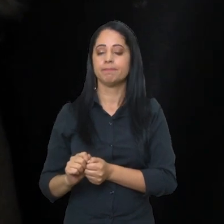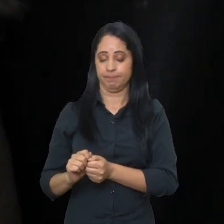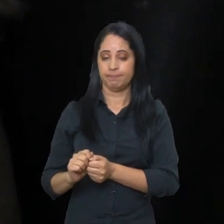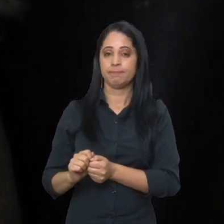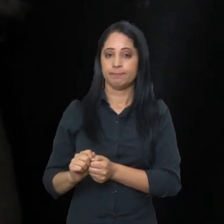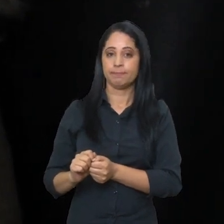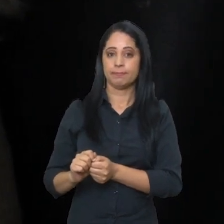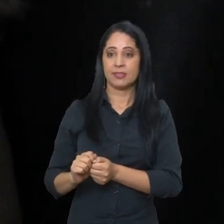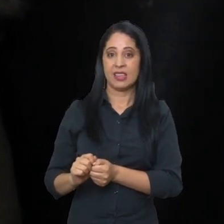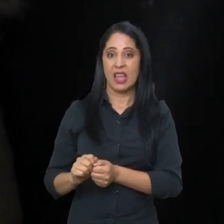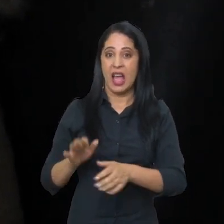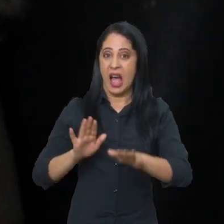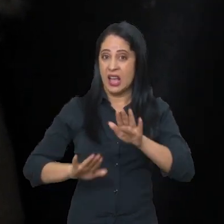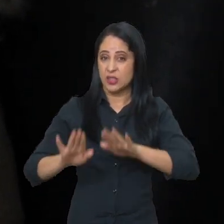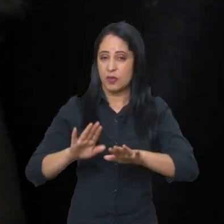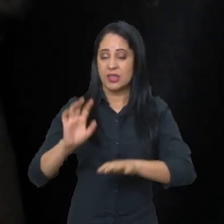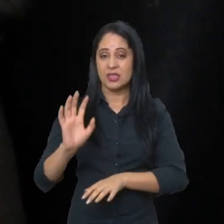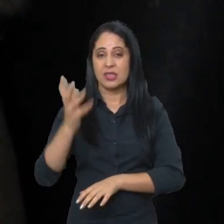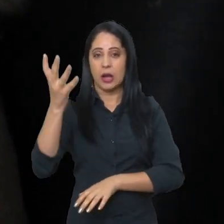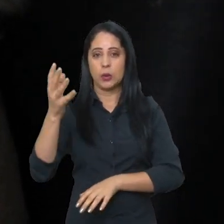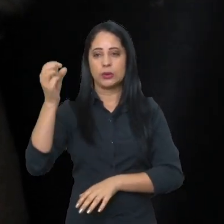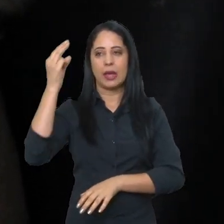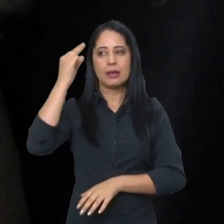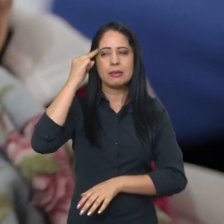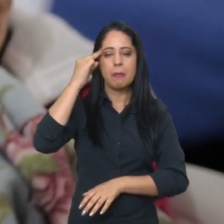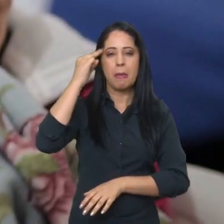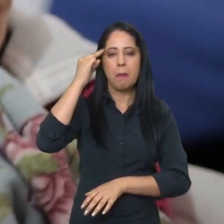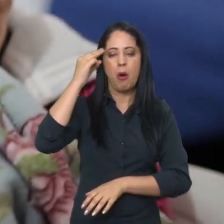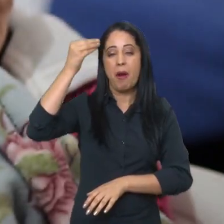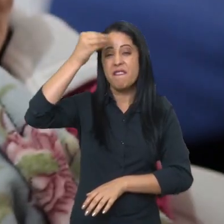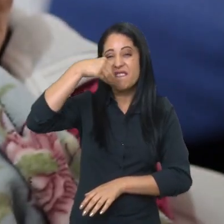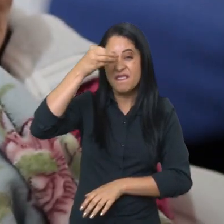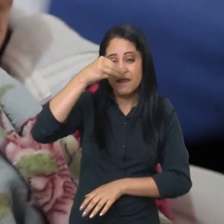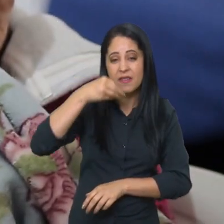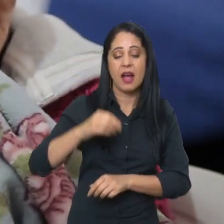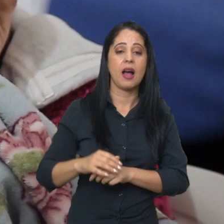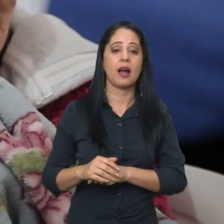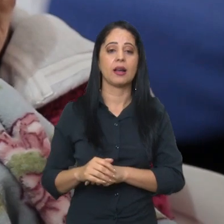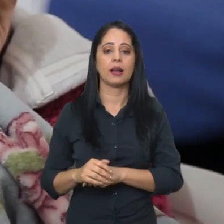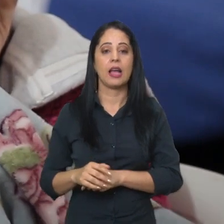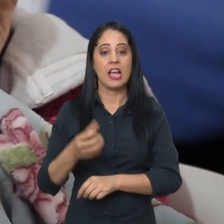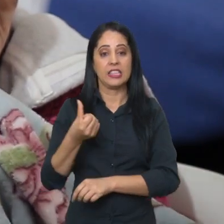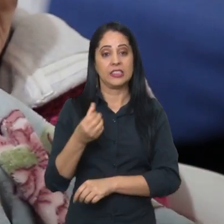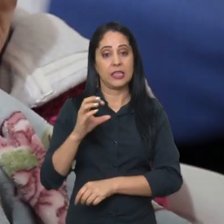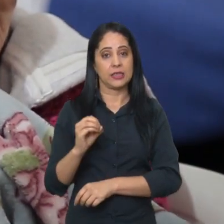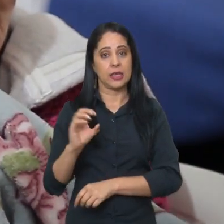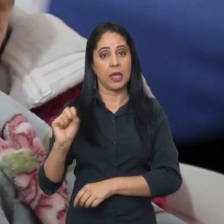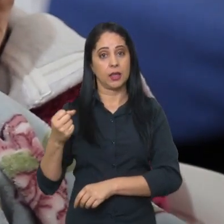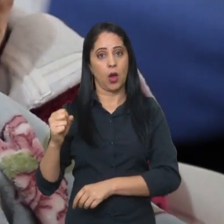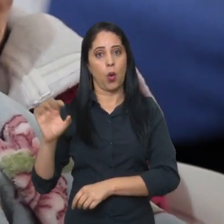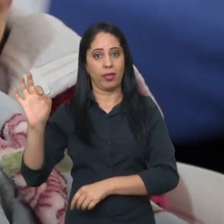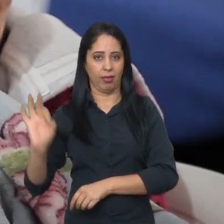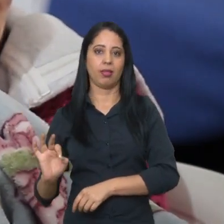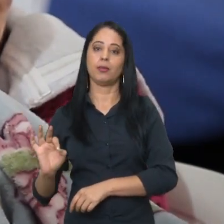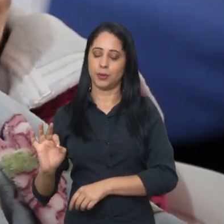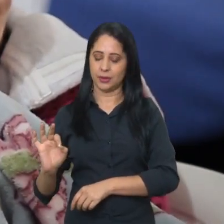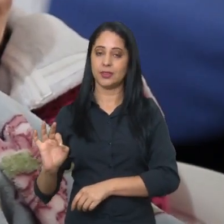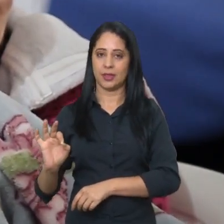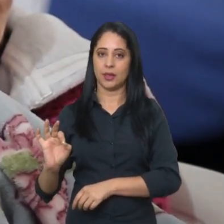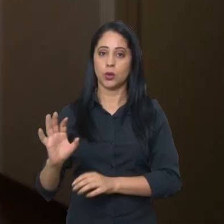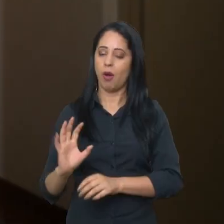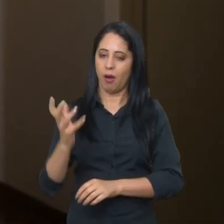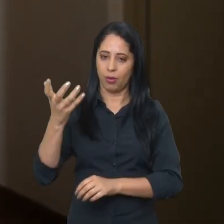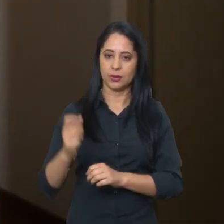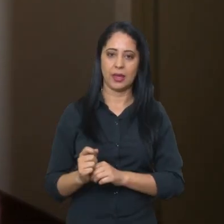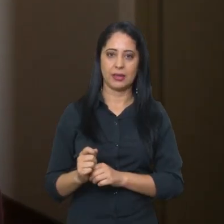não é a única capaz de levar aos casos de demência, porém é responsável por 60% a 80% dos